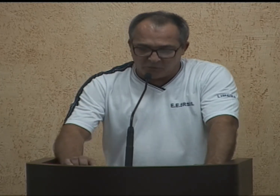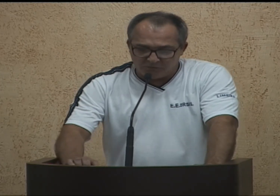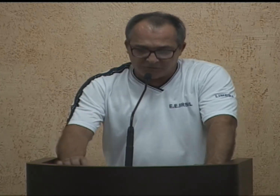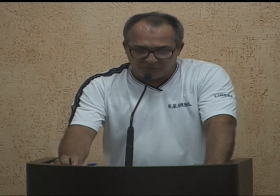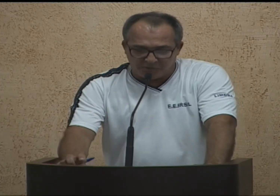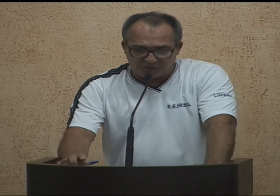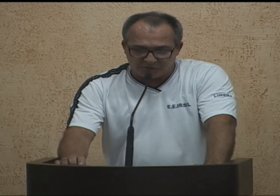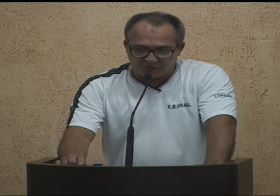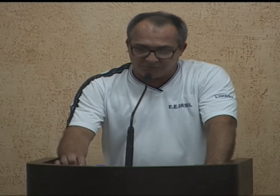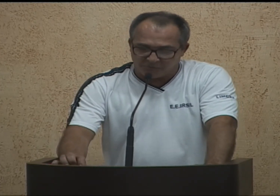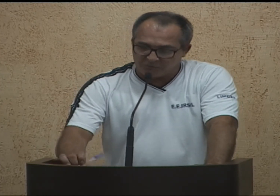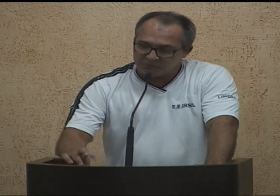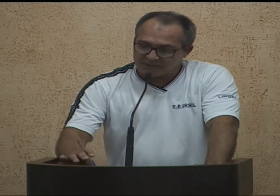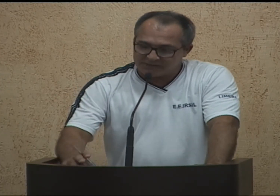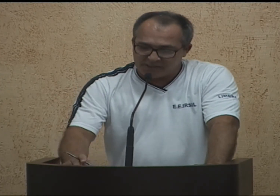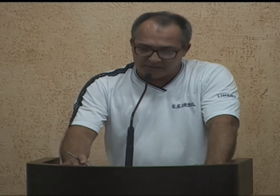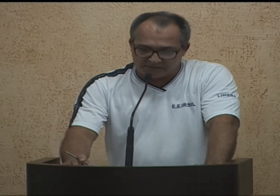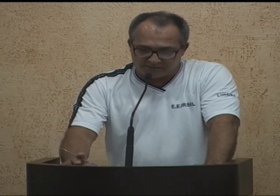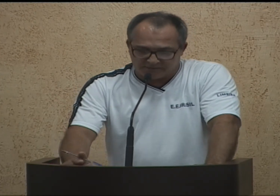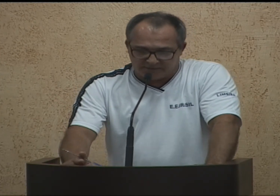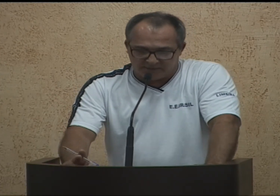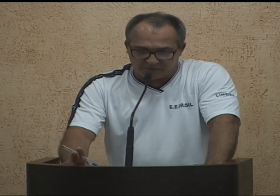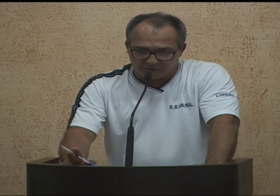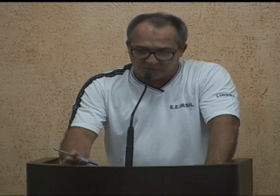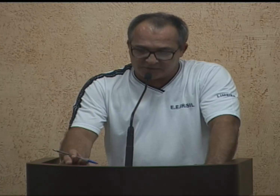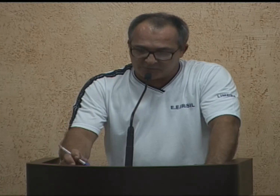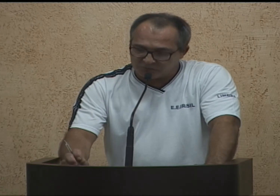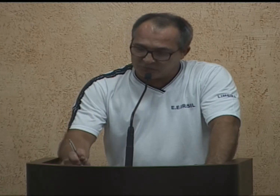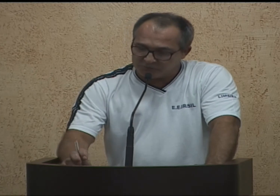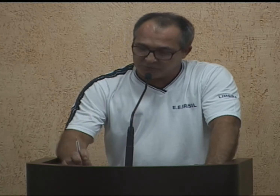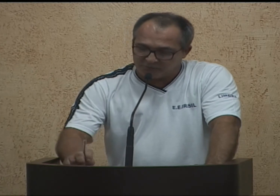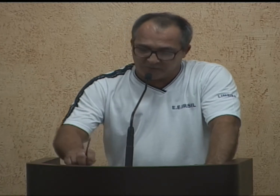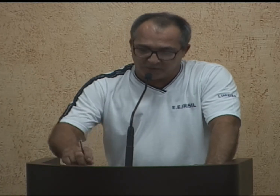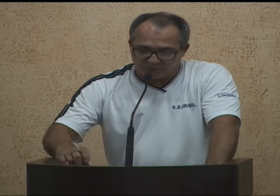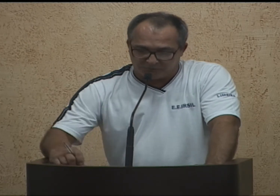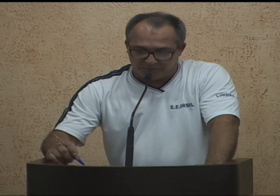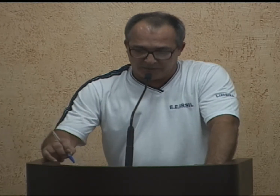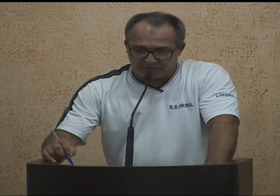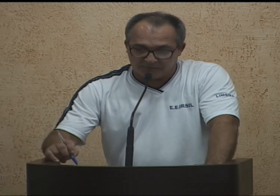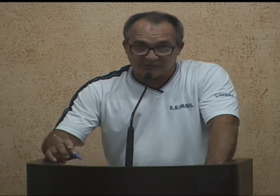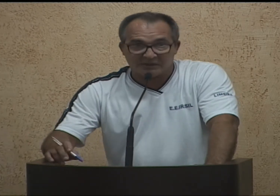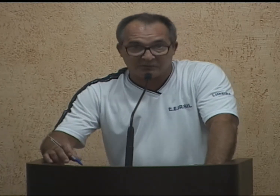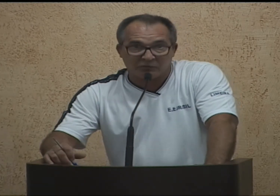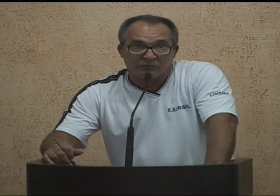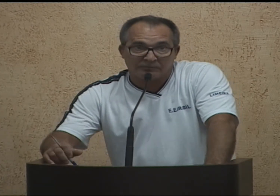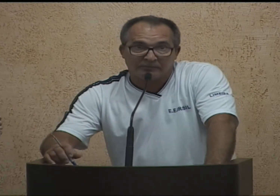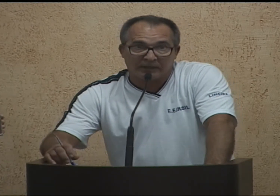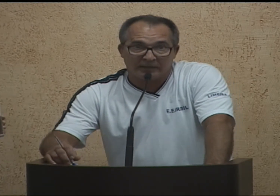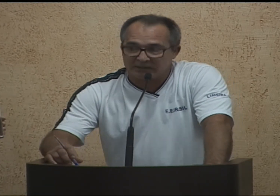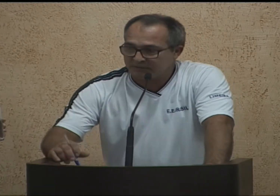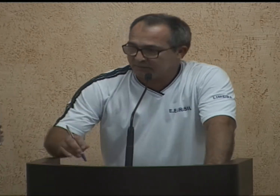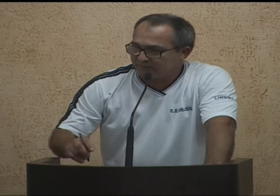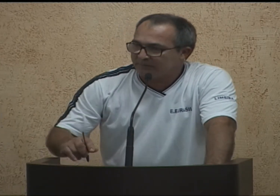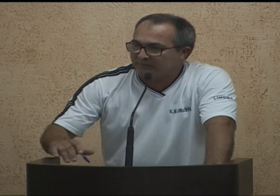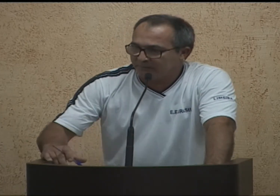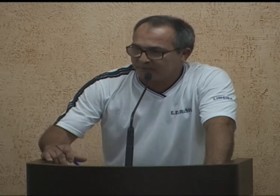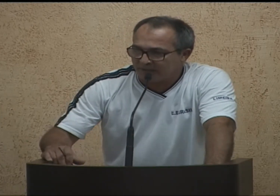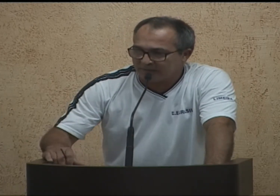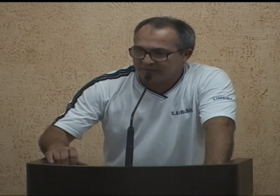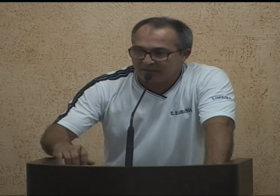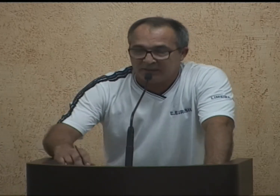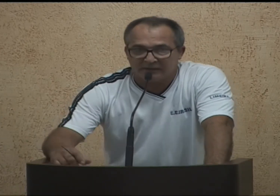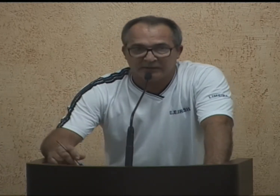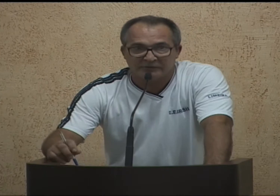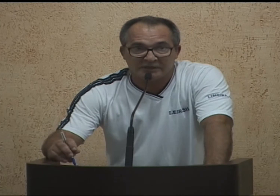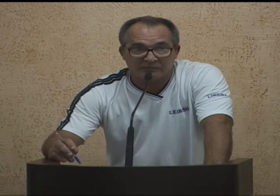mas algumas informações que foram nos passadas, nós conversamos com o senhor prefeito, que nos recebeu, aliás,